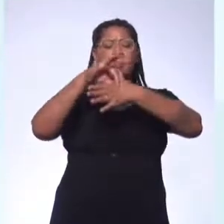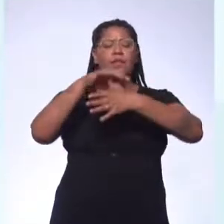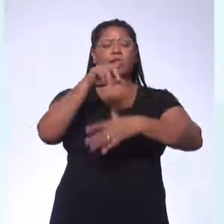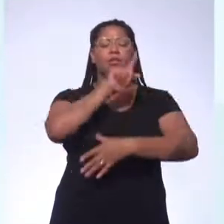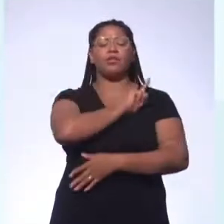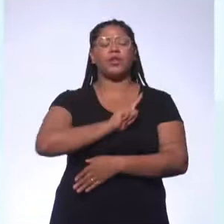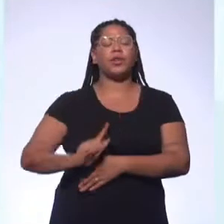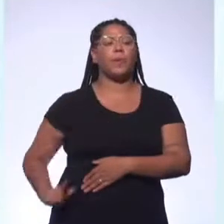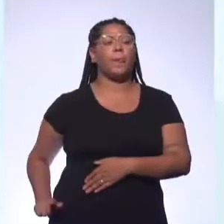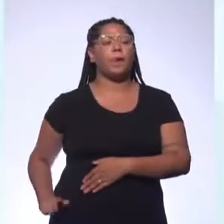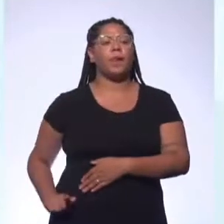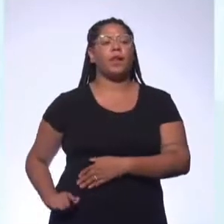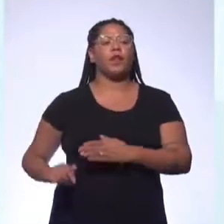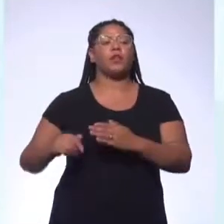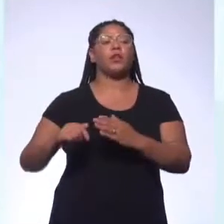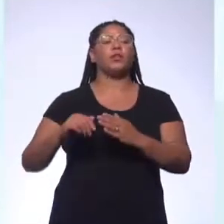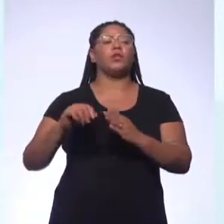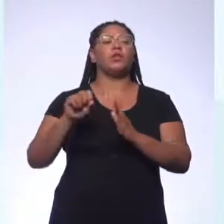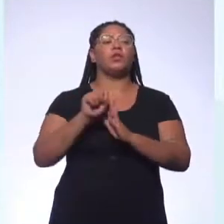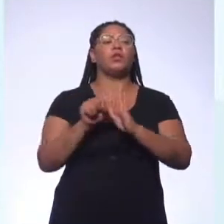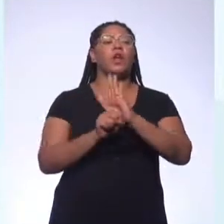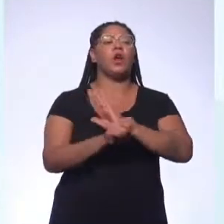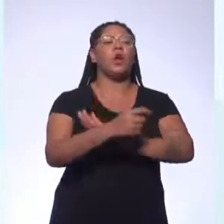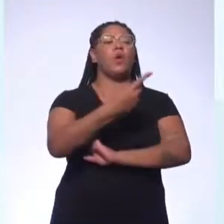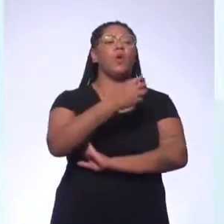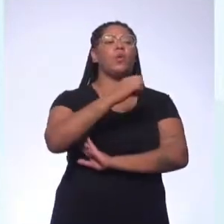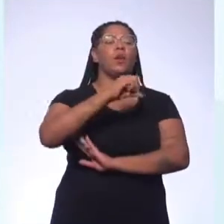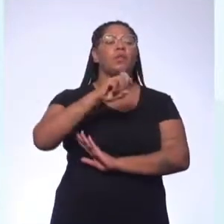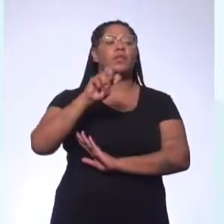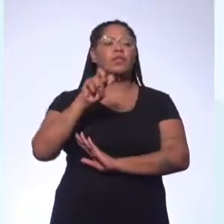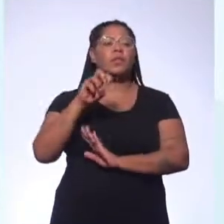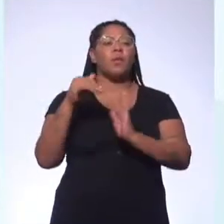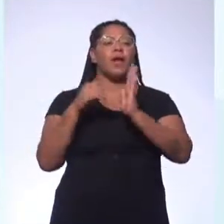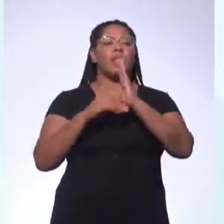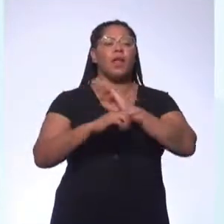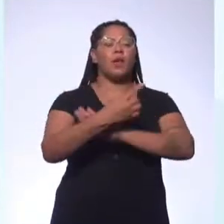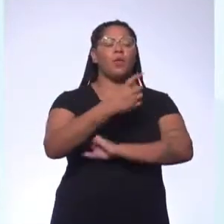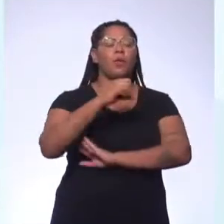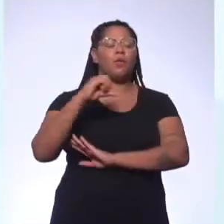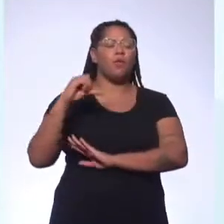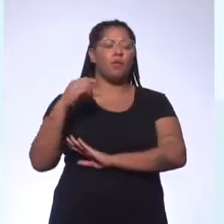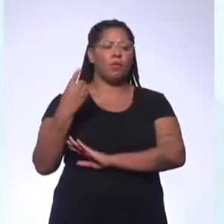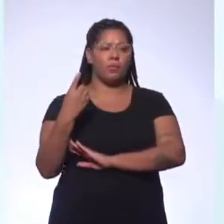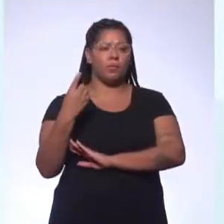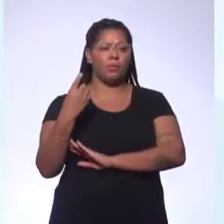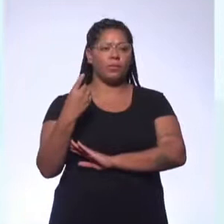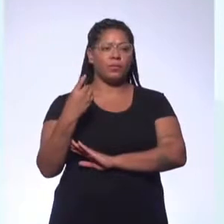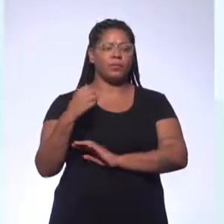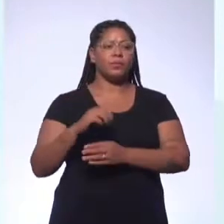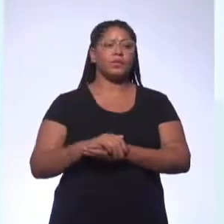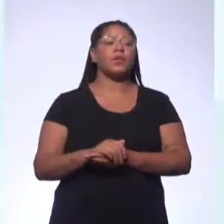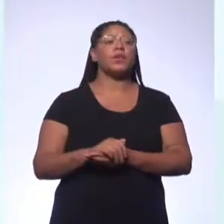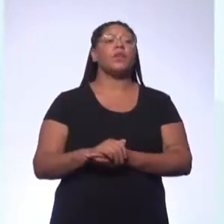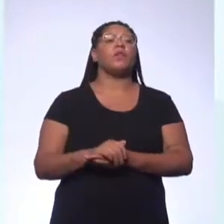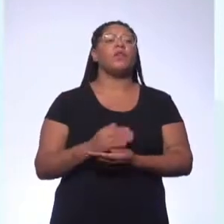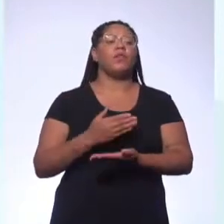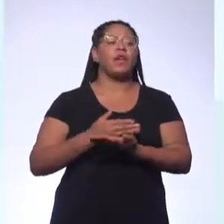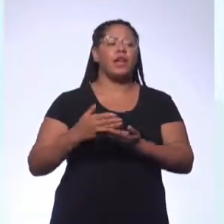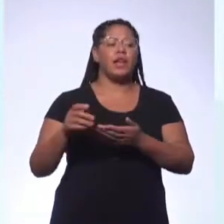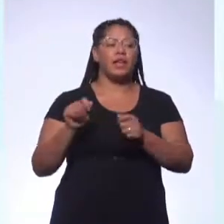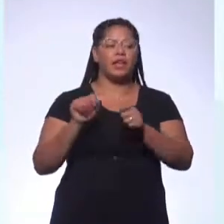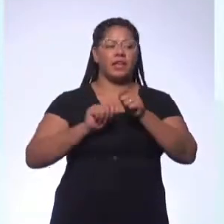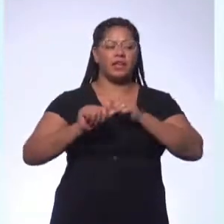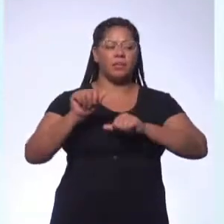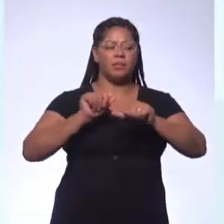Soviética, de 85 a 91. Foi ele que realizou reformas importantes na política interna e